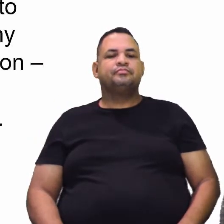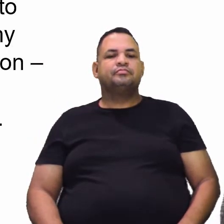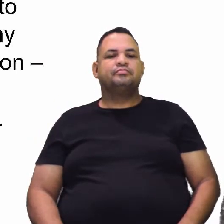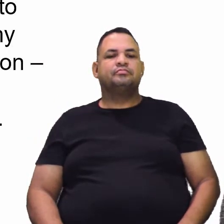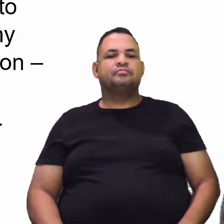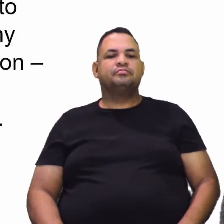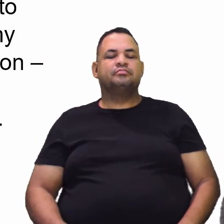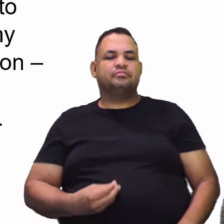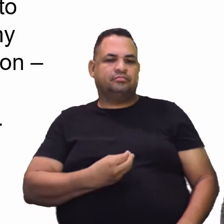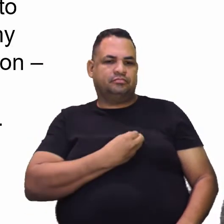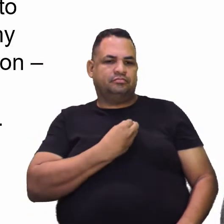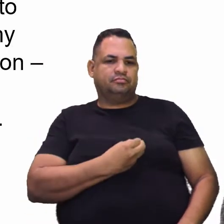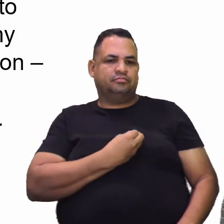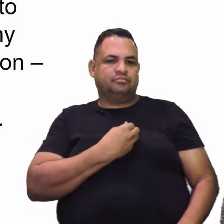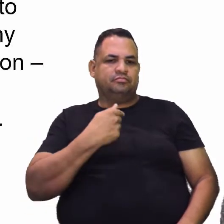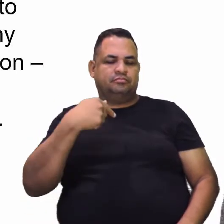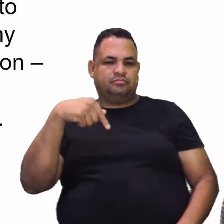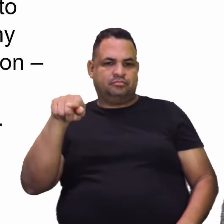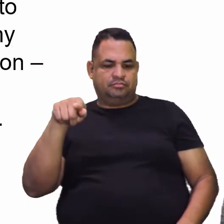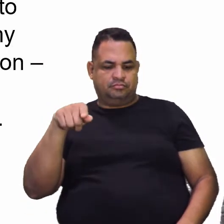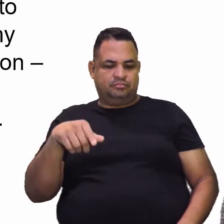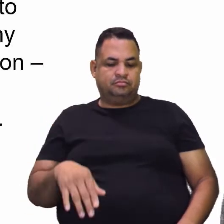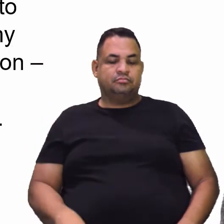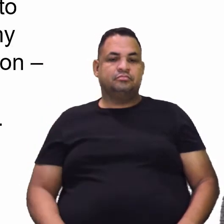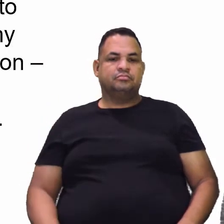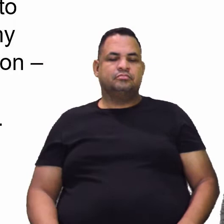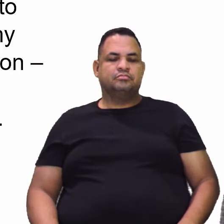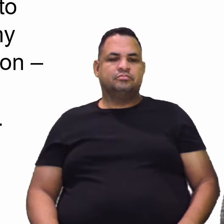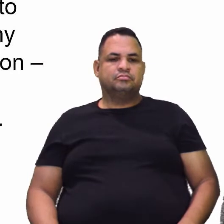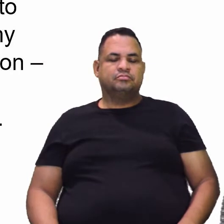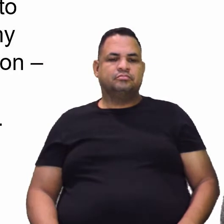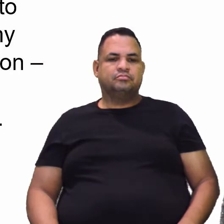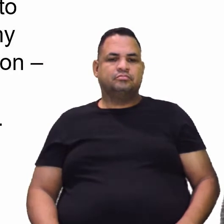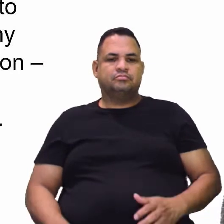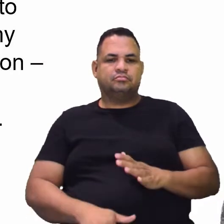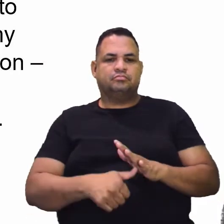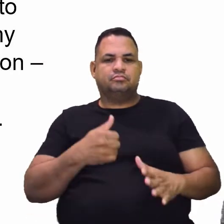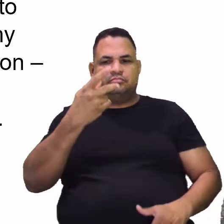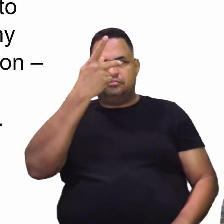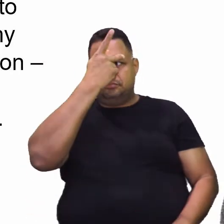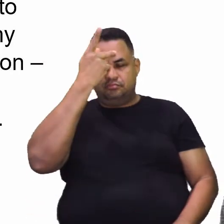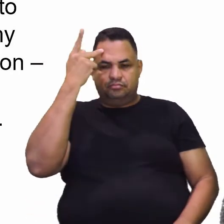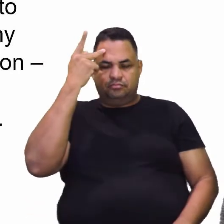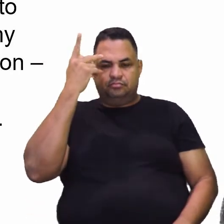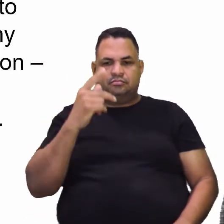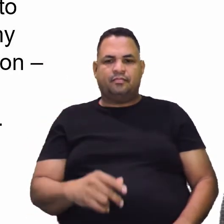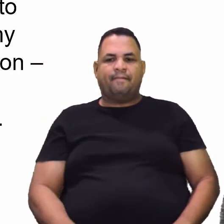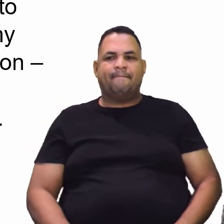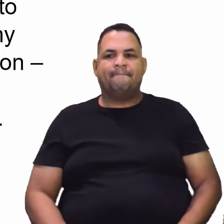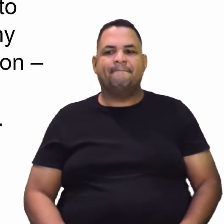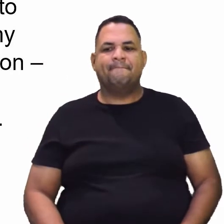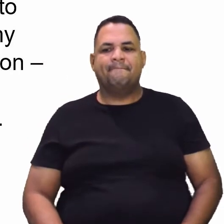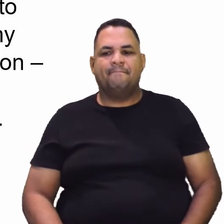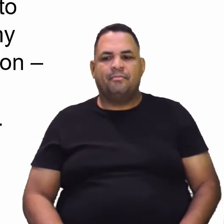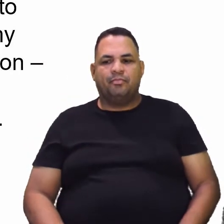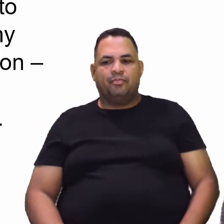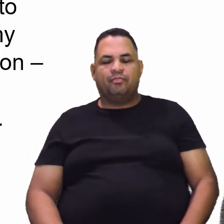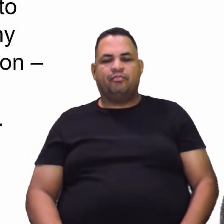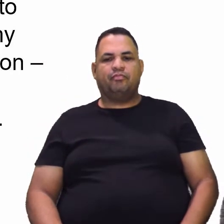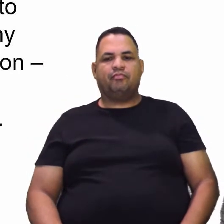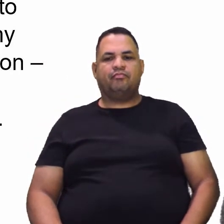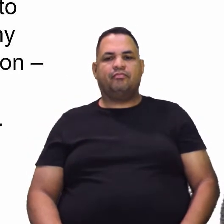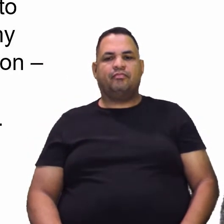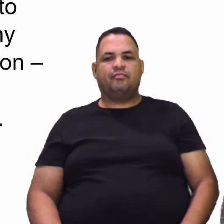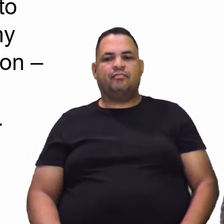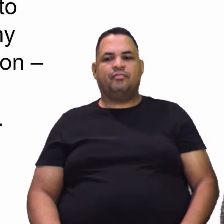Eu vou. Presente. Eu vou. Go. Ele tá aqui conjugado na primeira pessoa. And, trocar aqui a caneta.